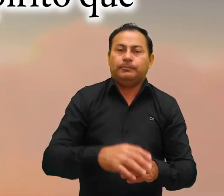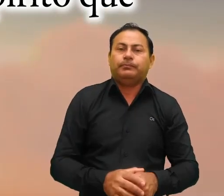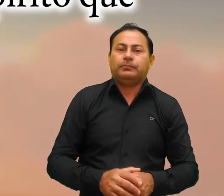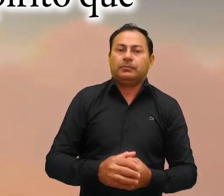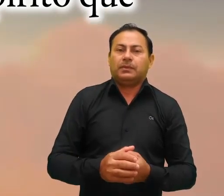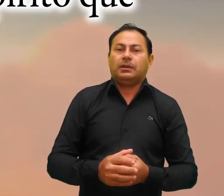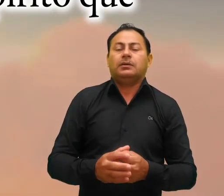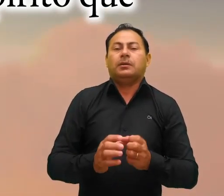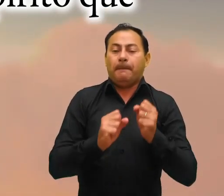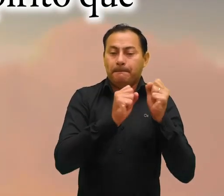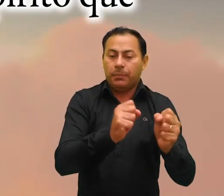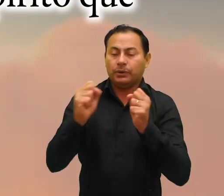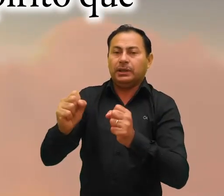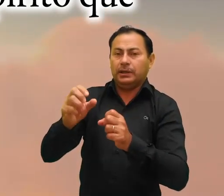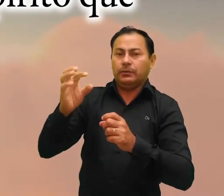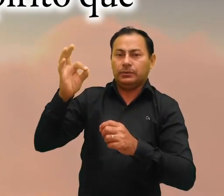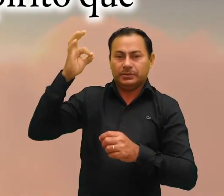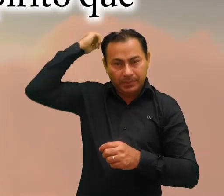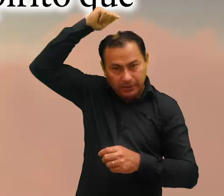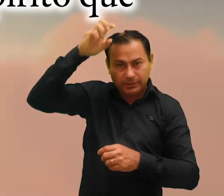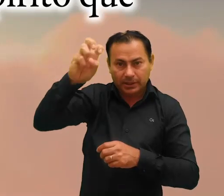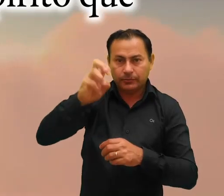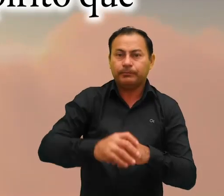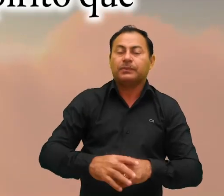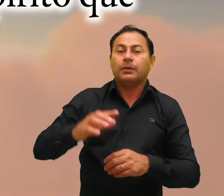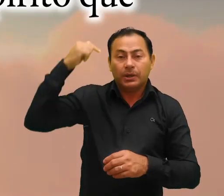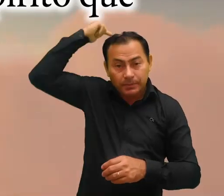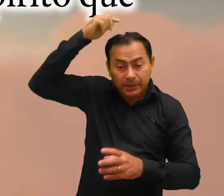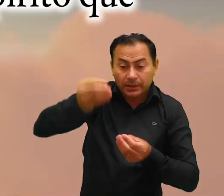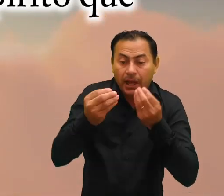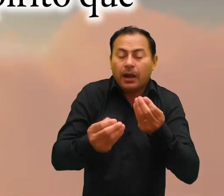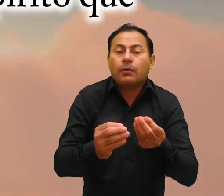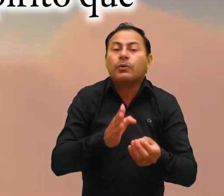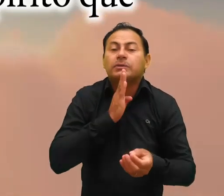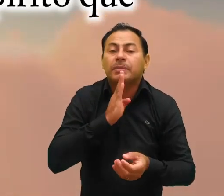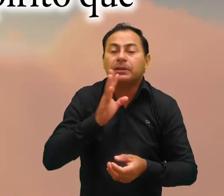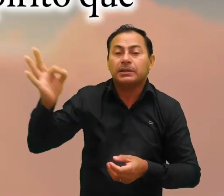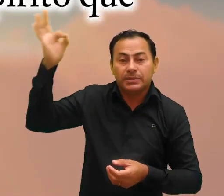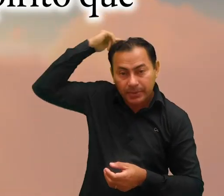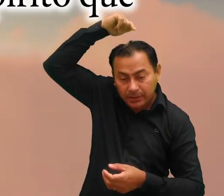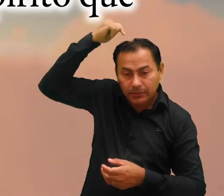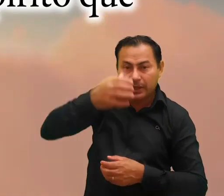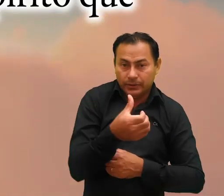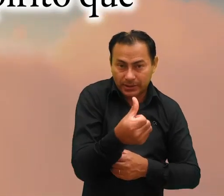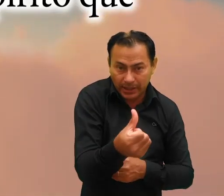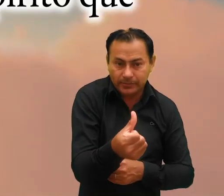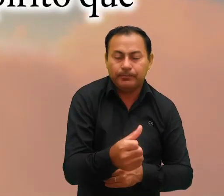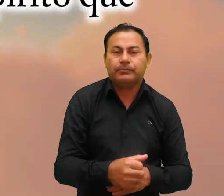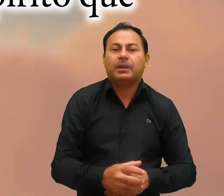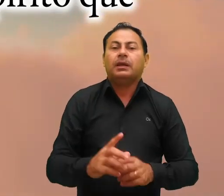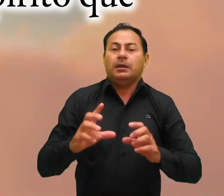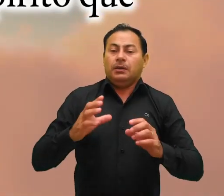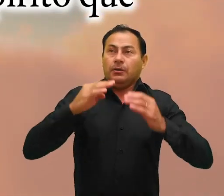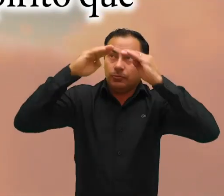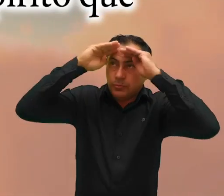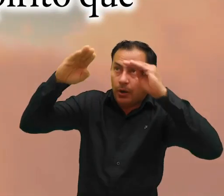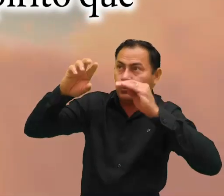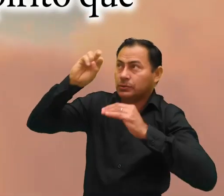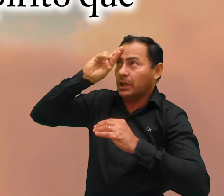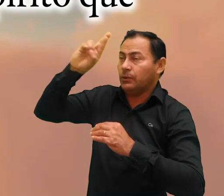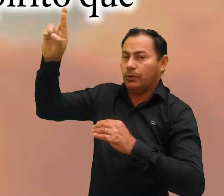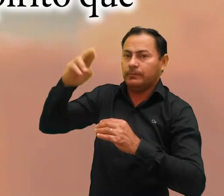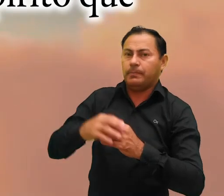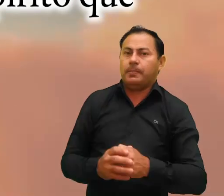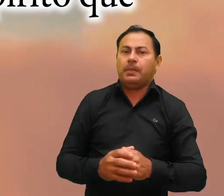4. E poder. 5. O Espírito que dá conhecimento. 6. E temor do